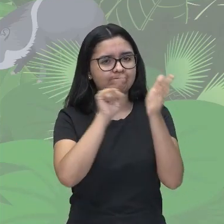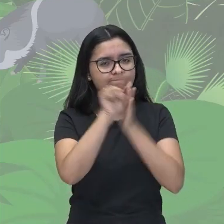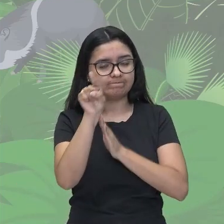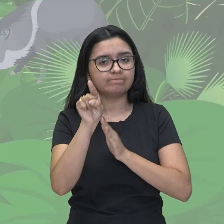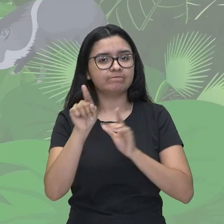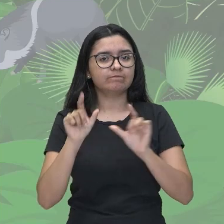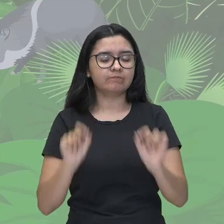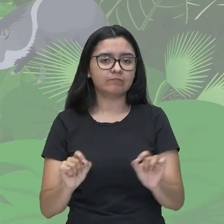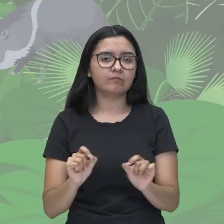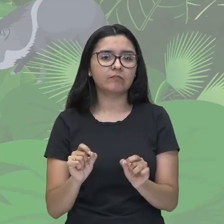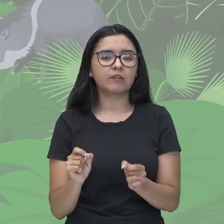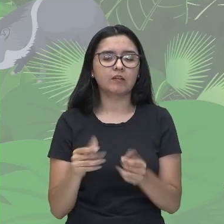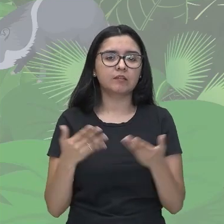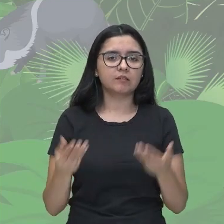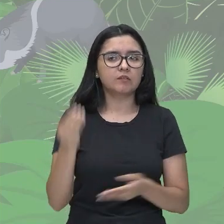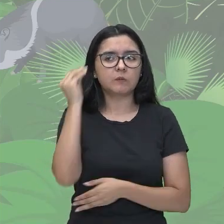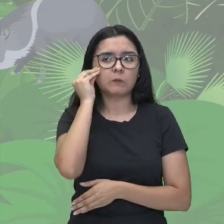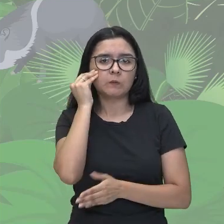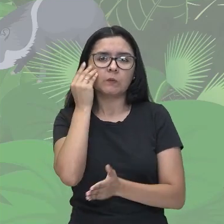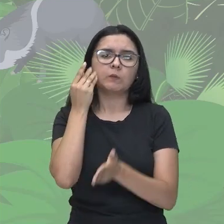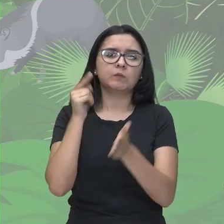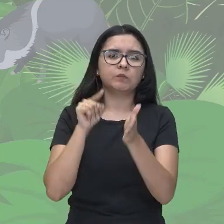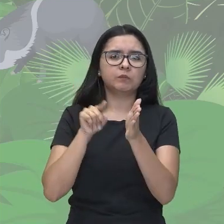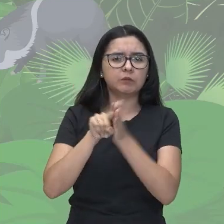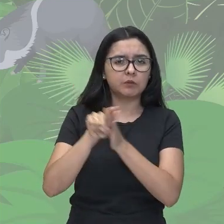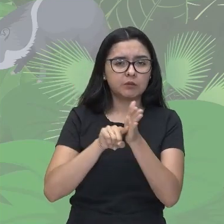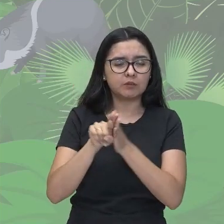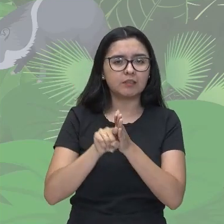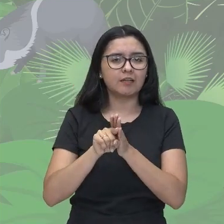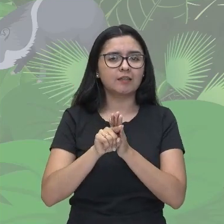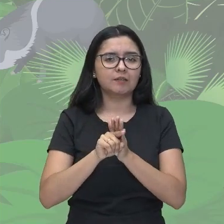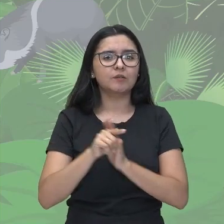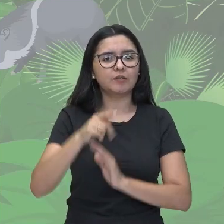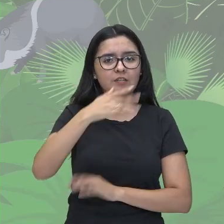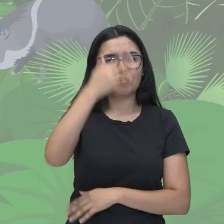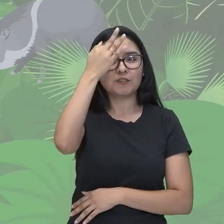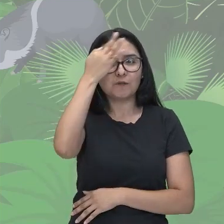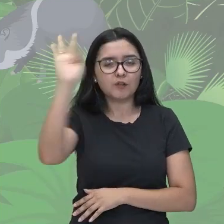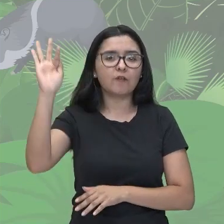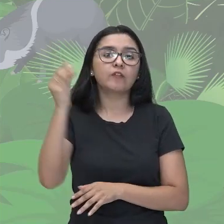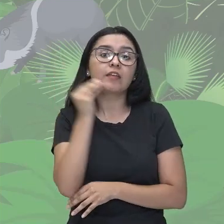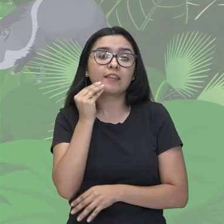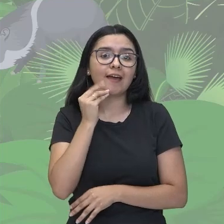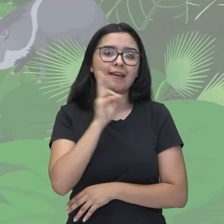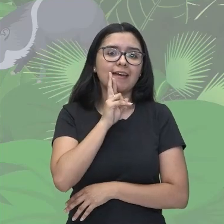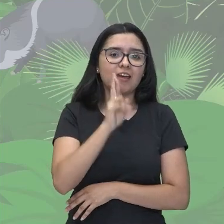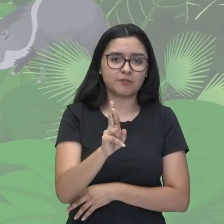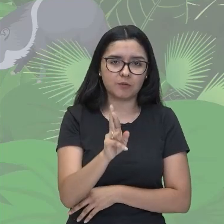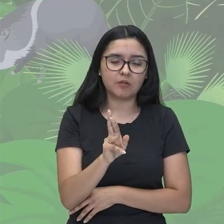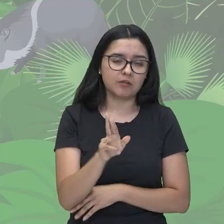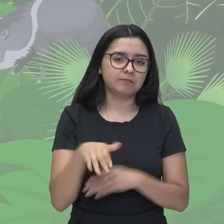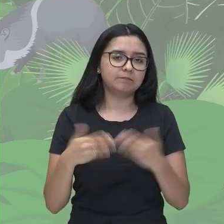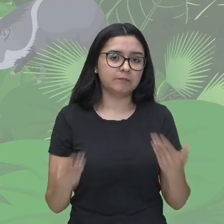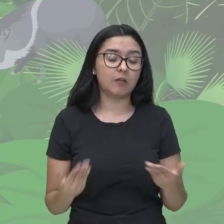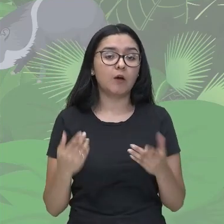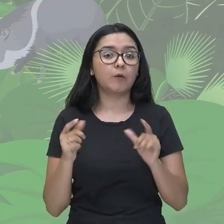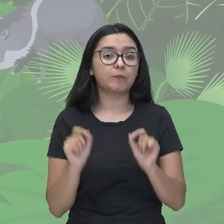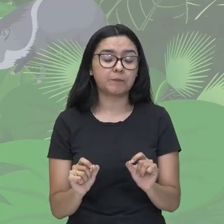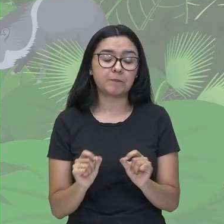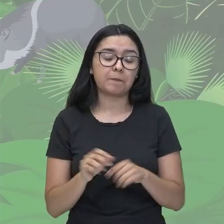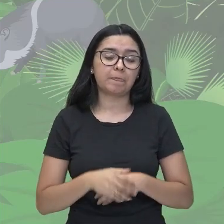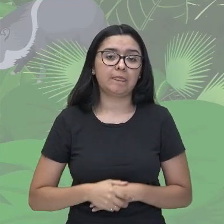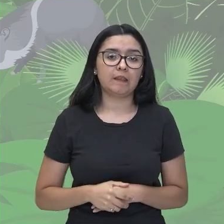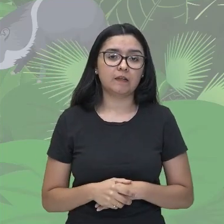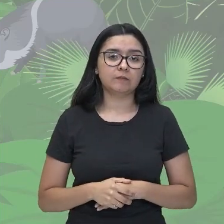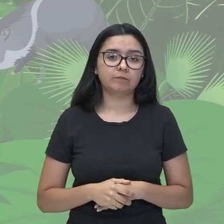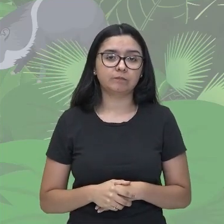com observação, com estudo, os filósofos foram buscando respostas. E a metafísica, então, ela vai